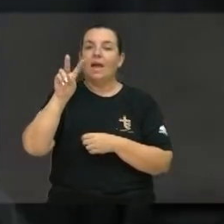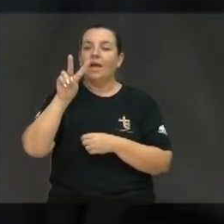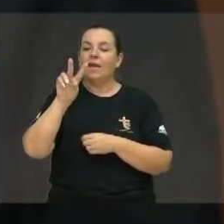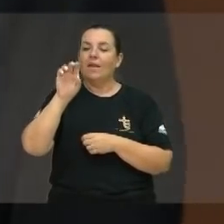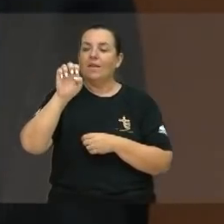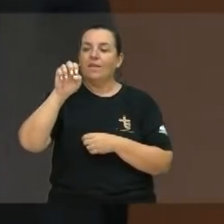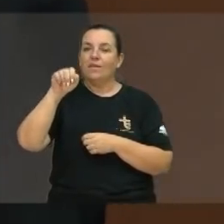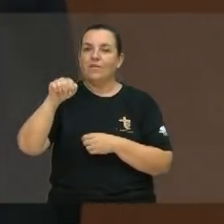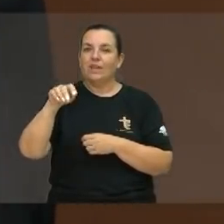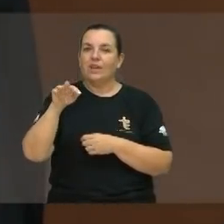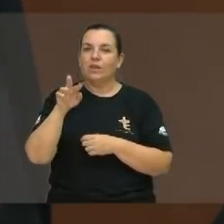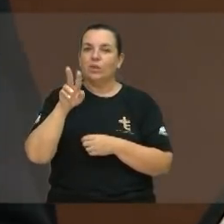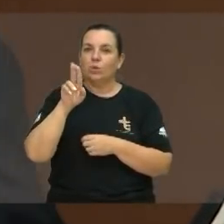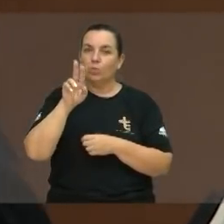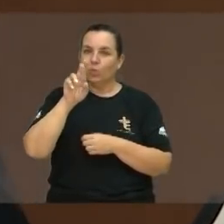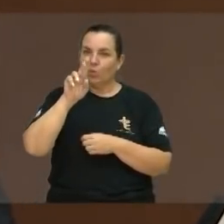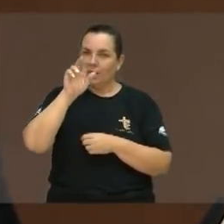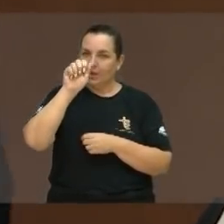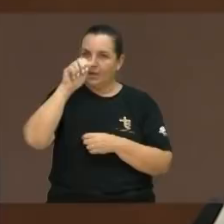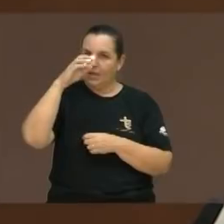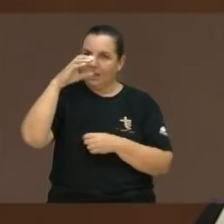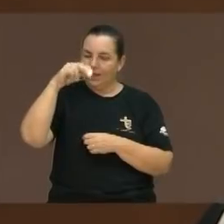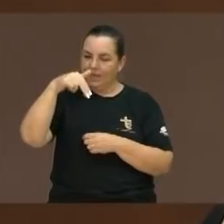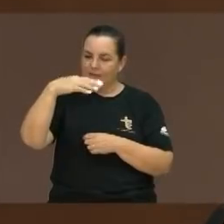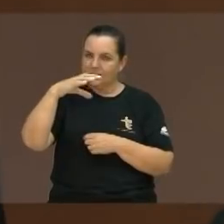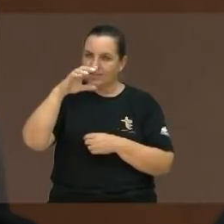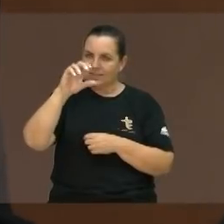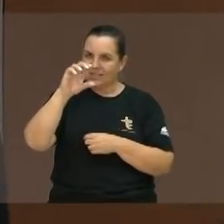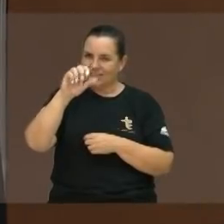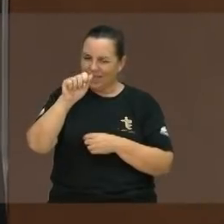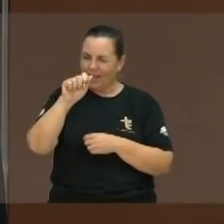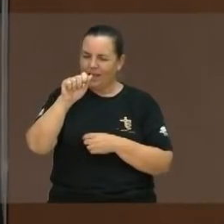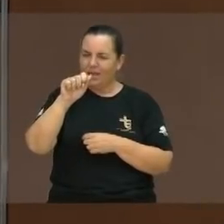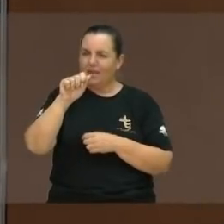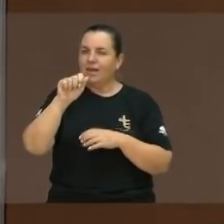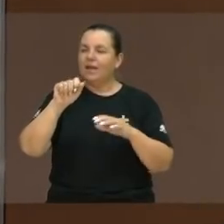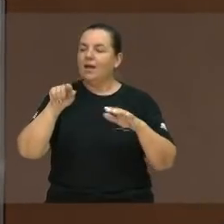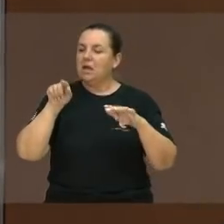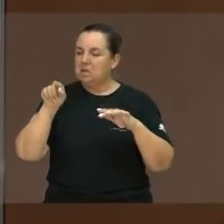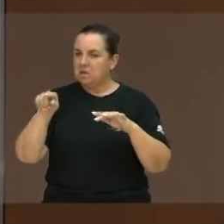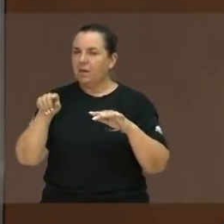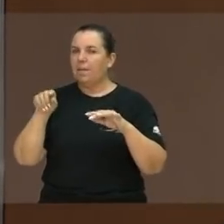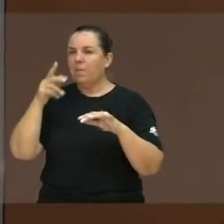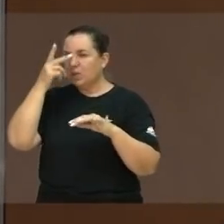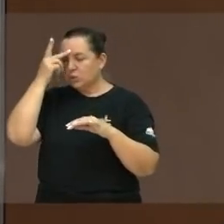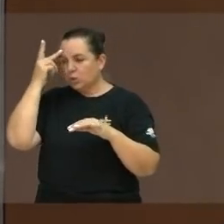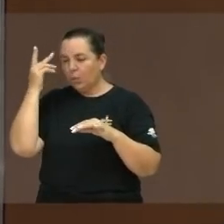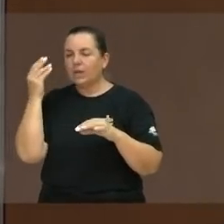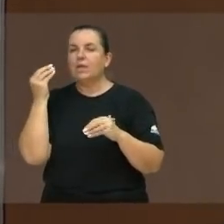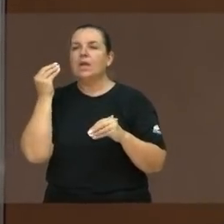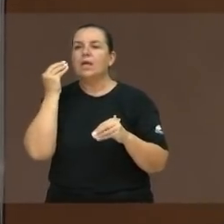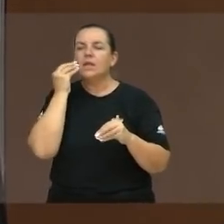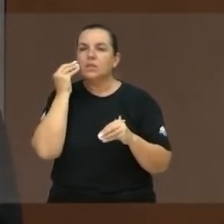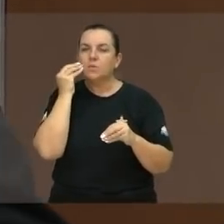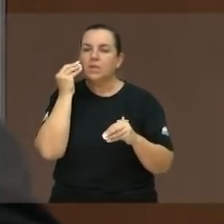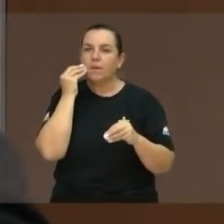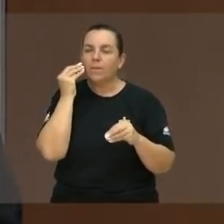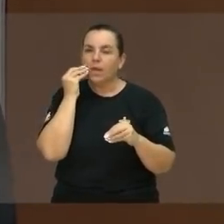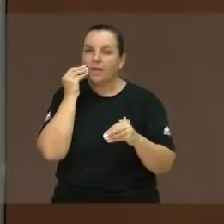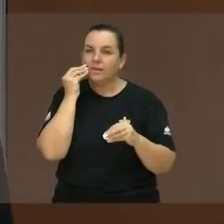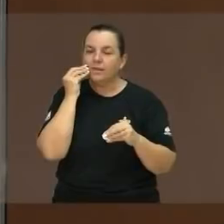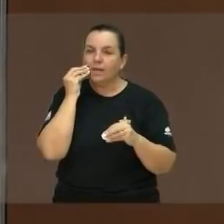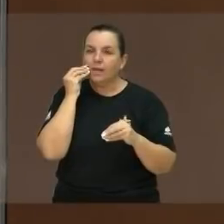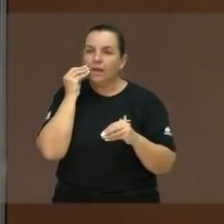o senhor a revelou quando tinha o quando o pai tinha colocado tudo em suas mãos